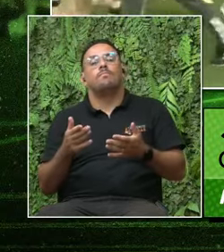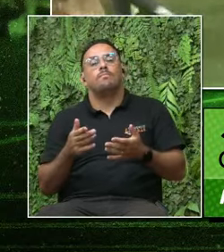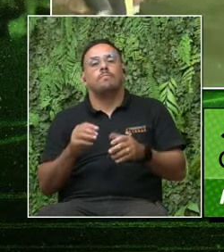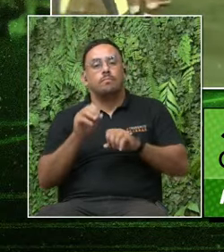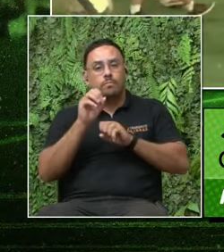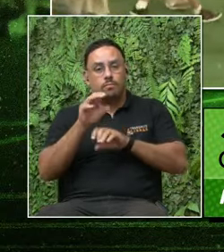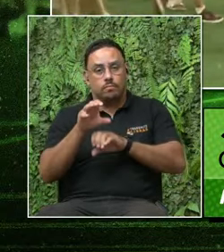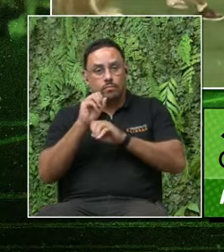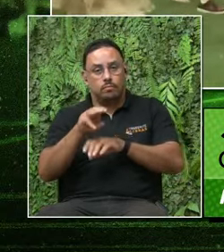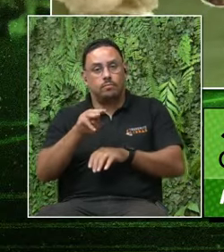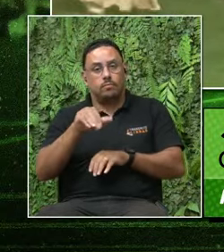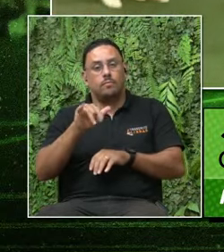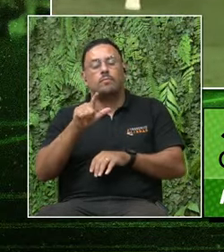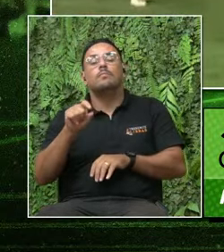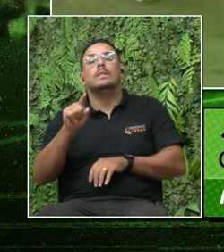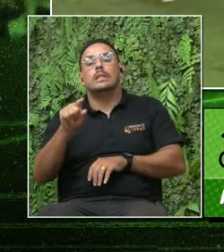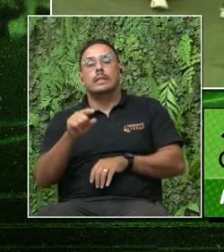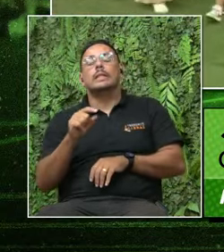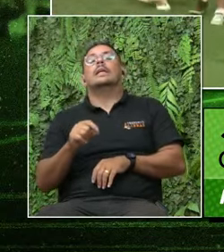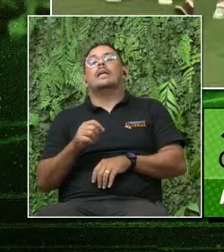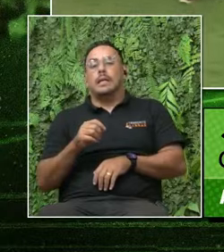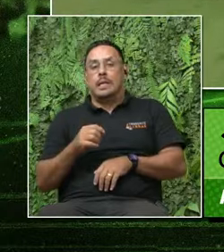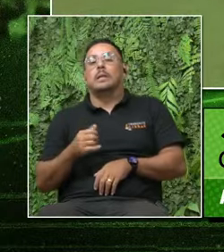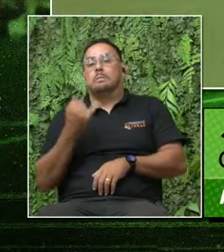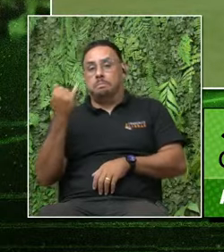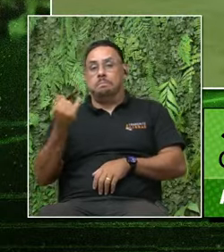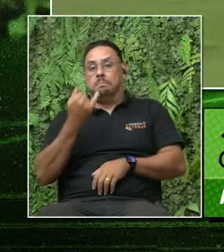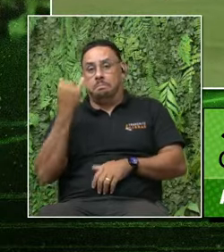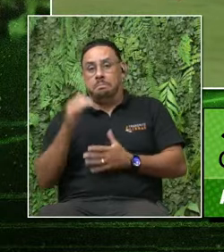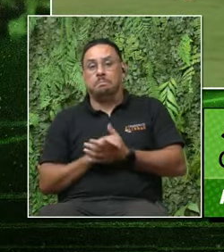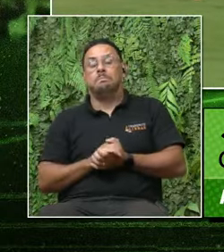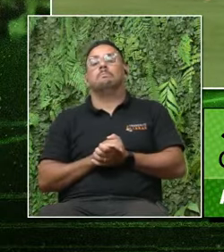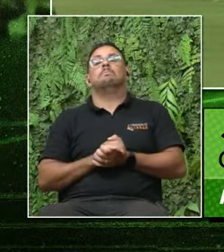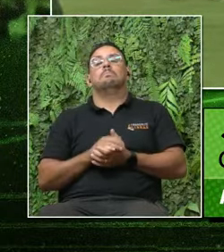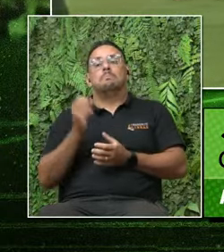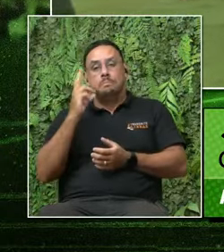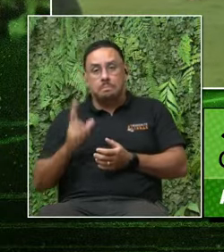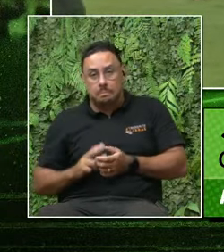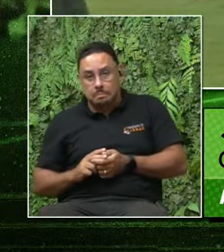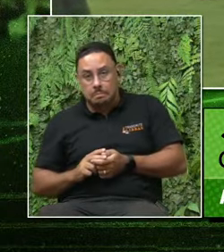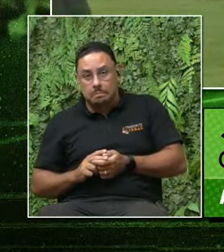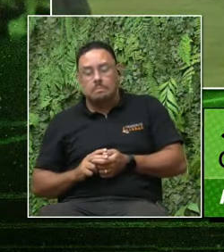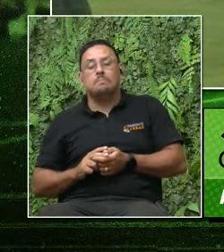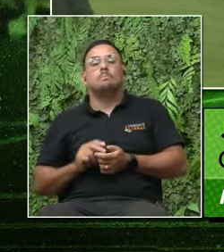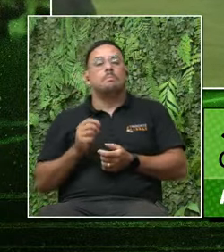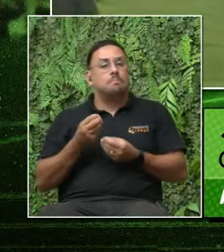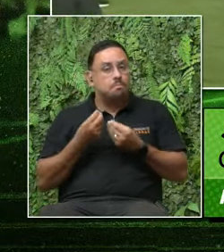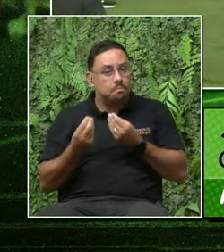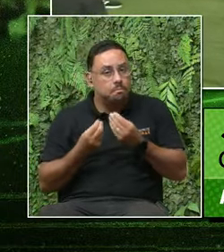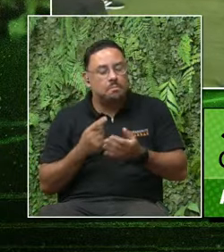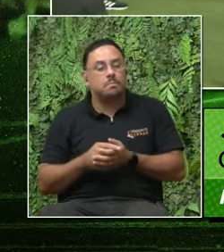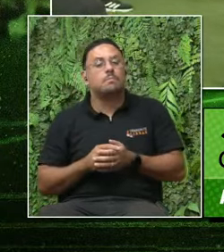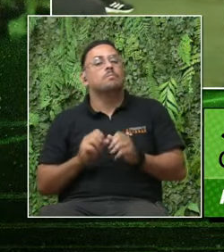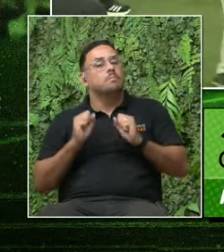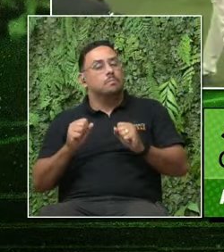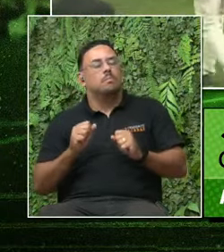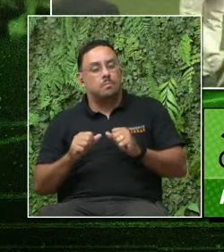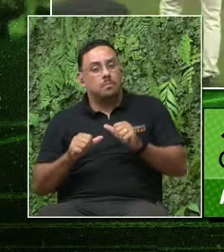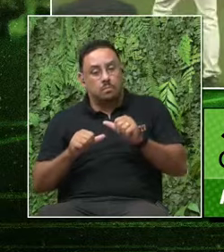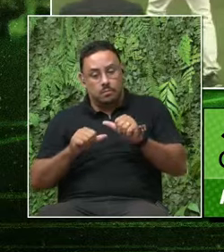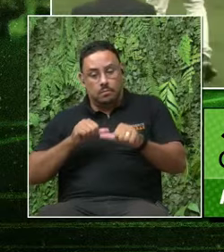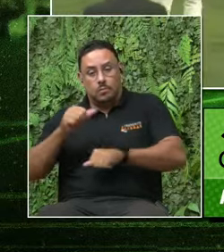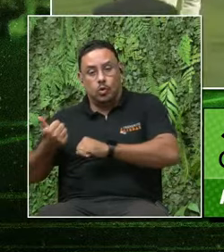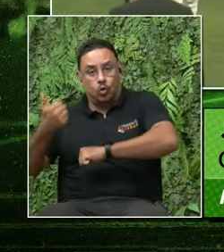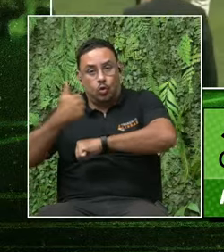milito da Ousadia e acho que até quase que foi tardia viu quase que foi tardia porque ele já poderia ter feito